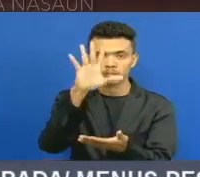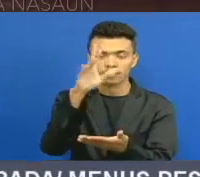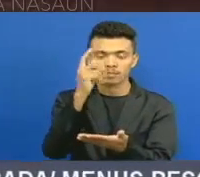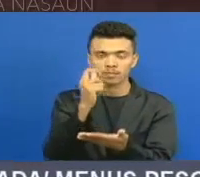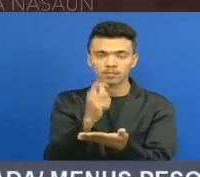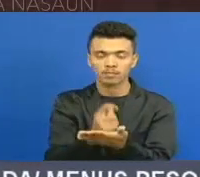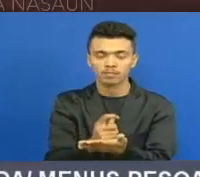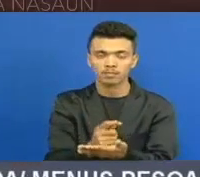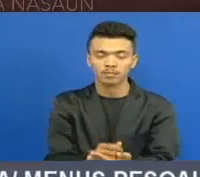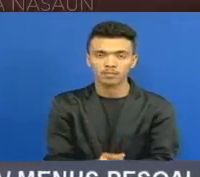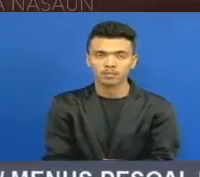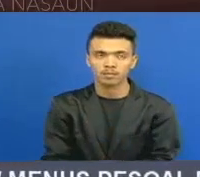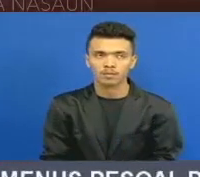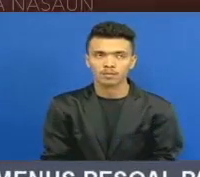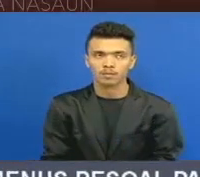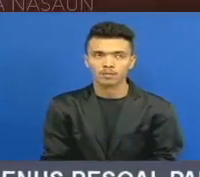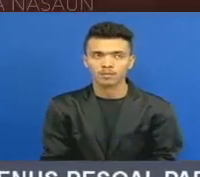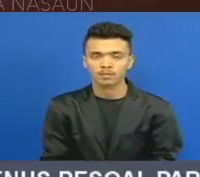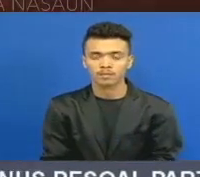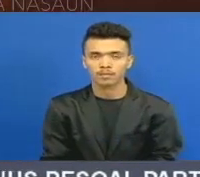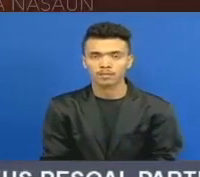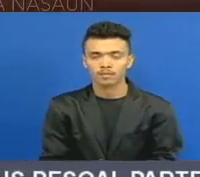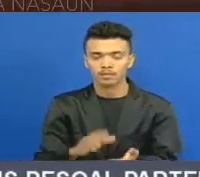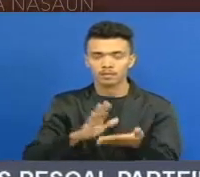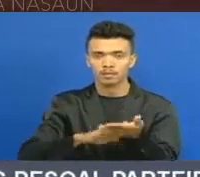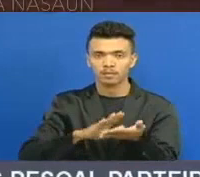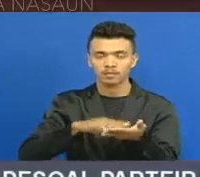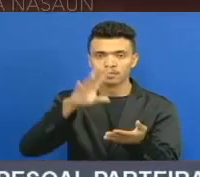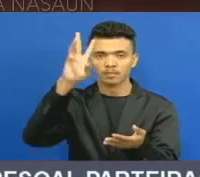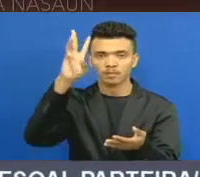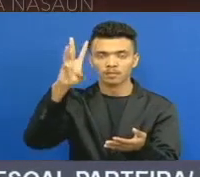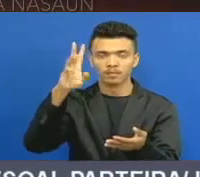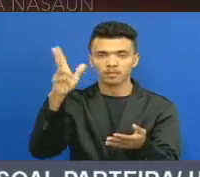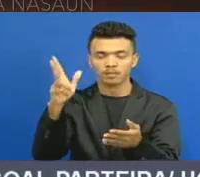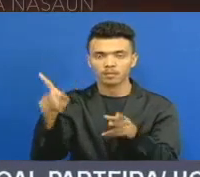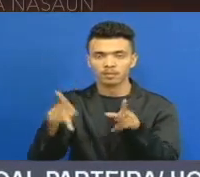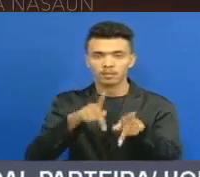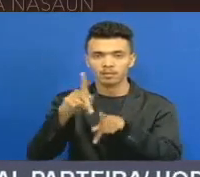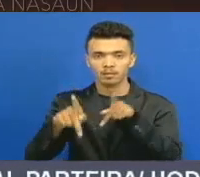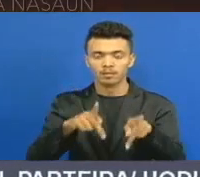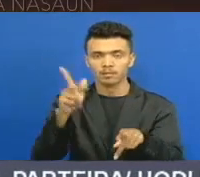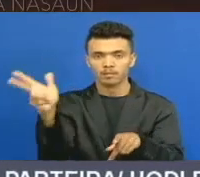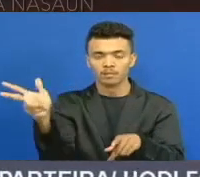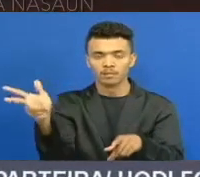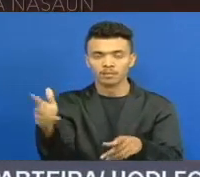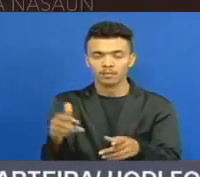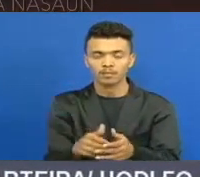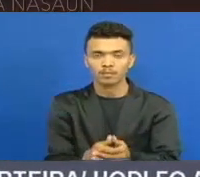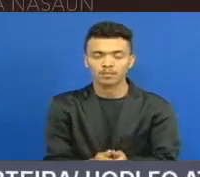Para nível passagem de classe, nível ensino secundário. E a escola NEM, 30 pessoas, e orçamento 15 mil. Esteve e